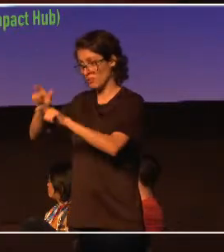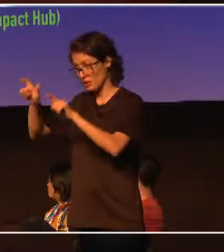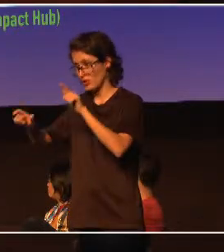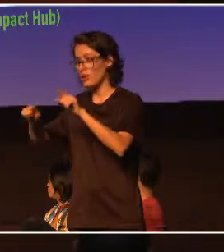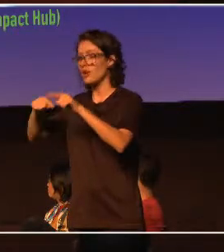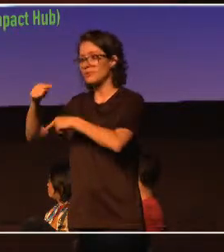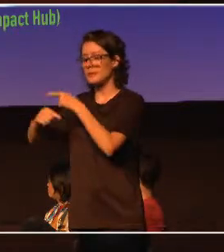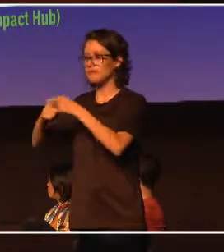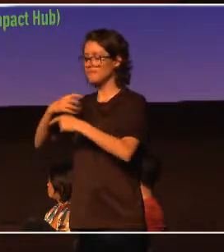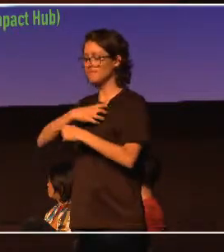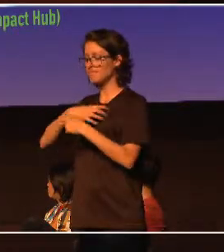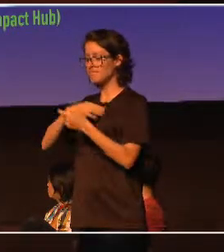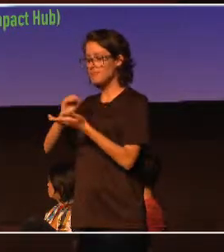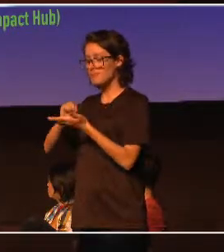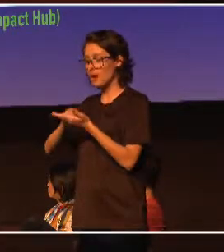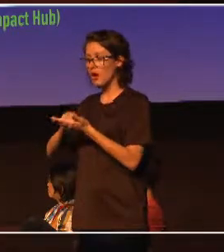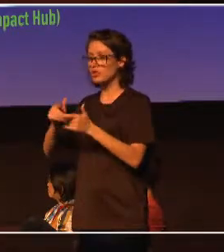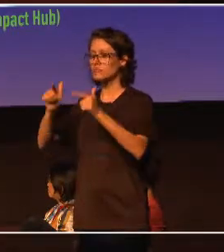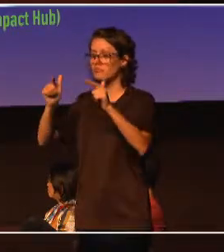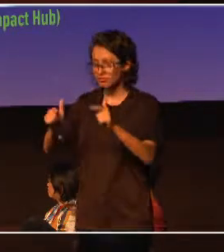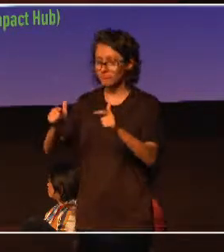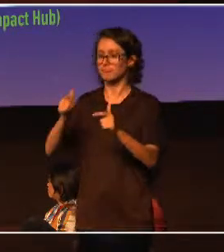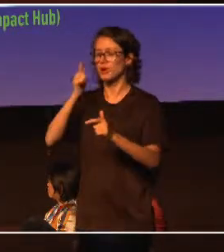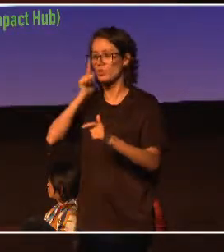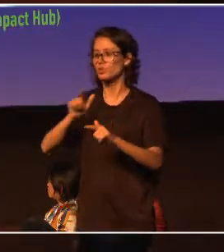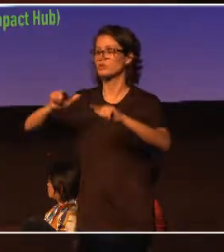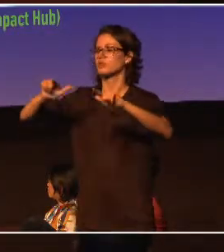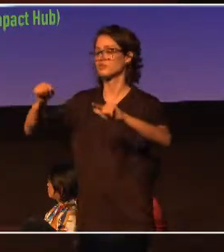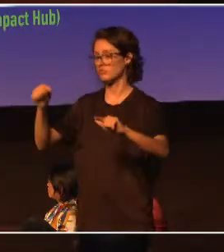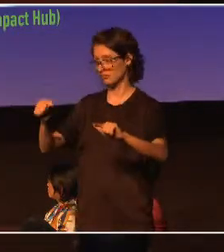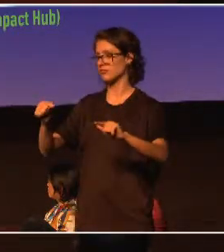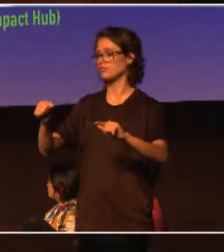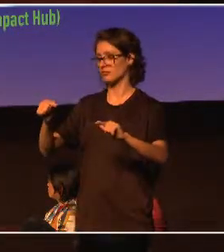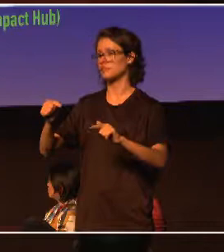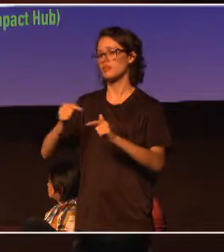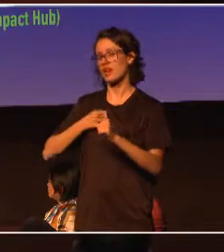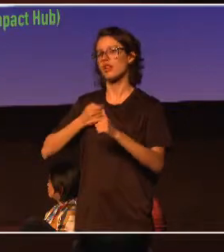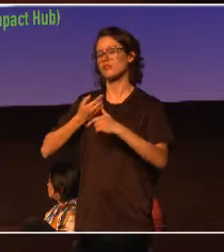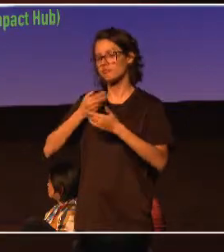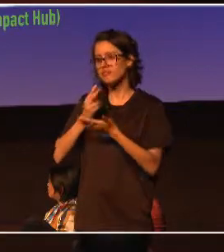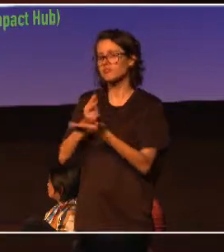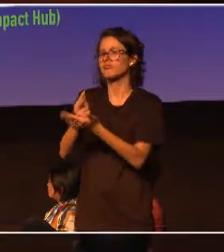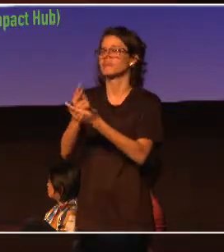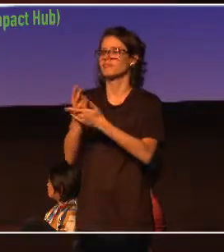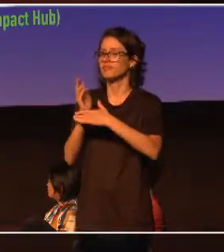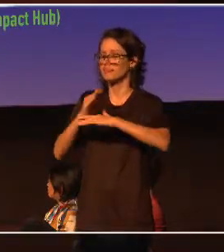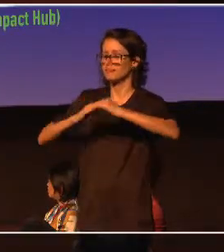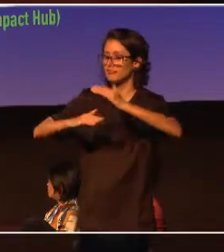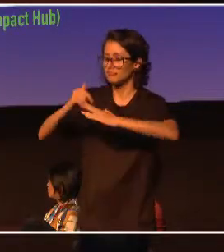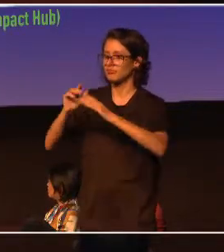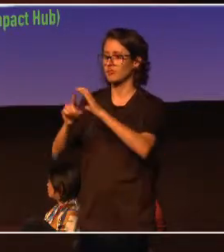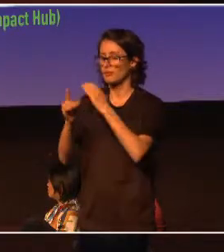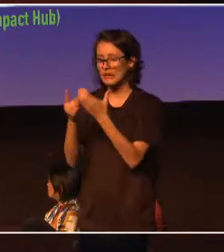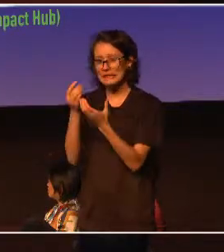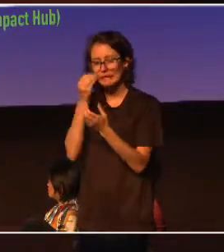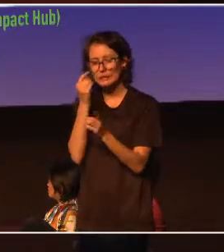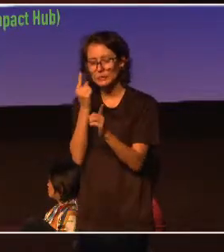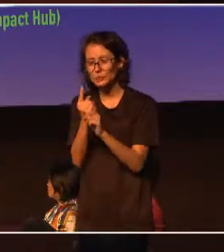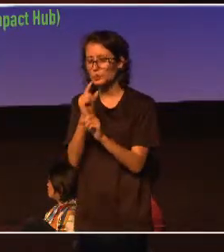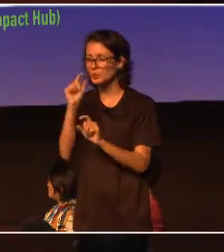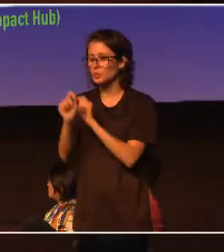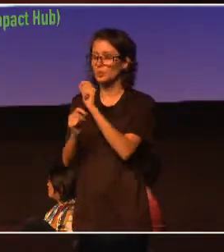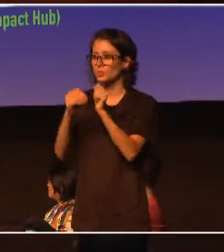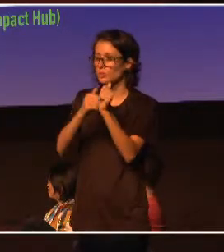pessoal precisava de espaço físico. Então, eu continuo construindo comunidade e tentando desvendar os segredos,